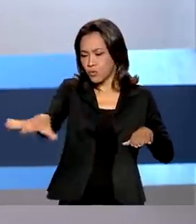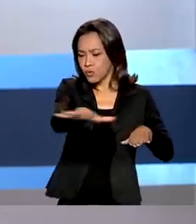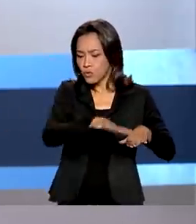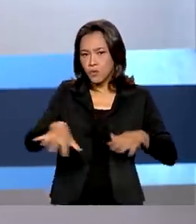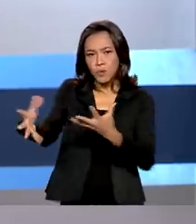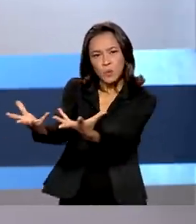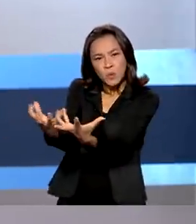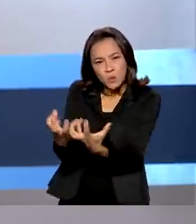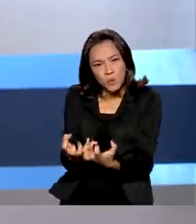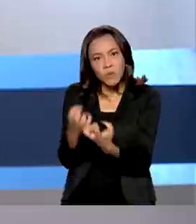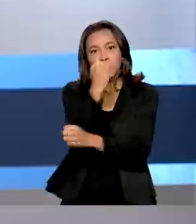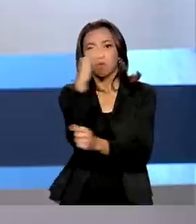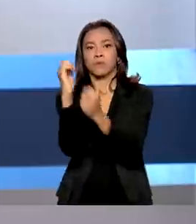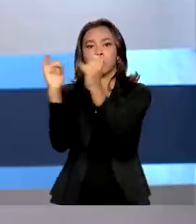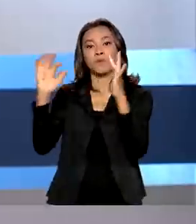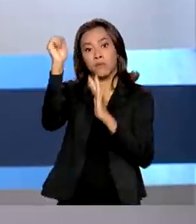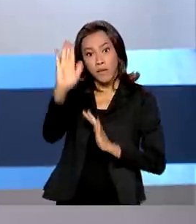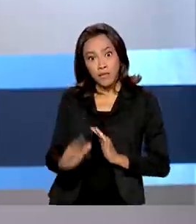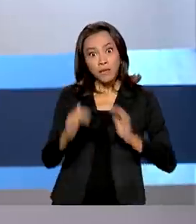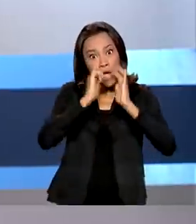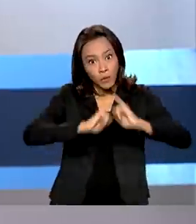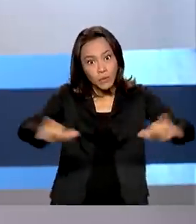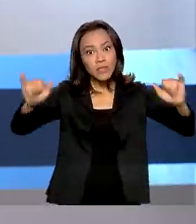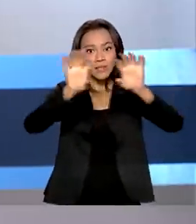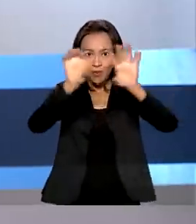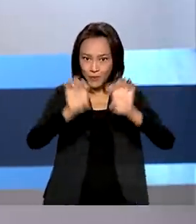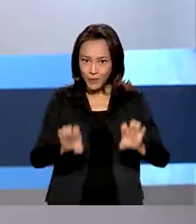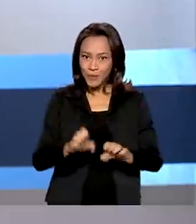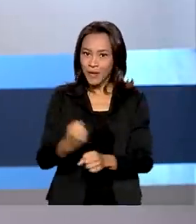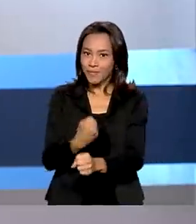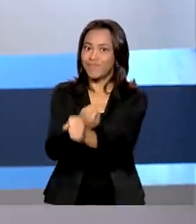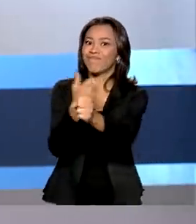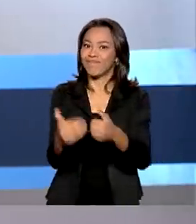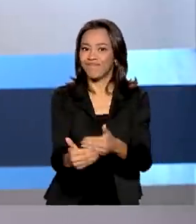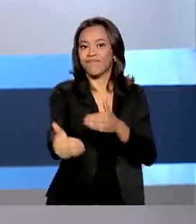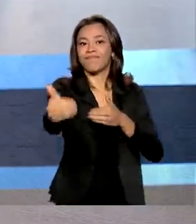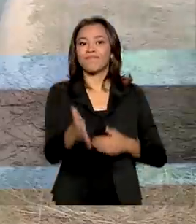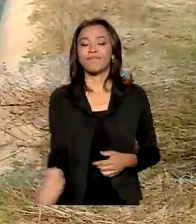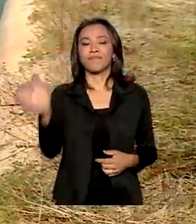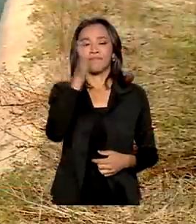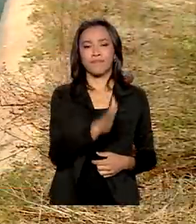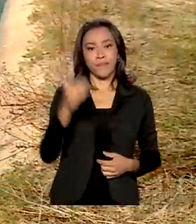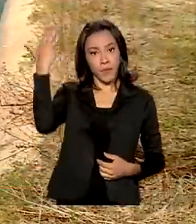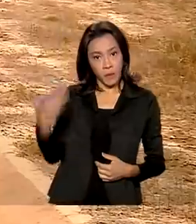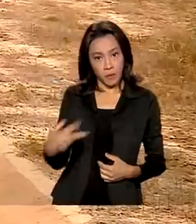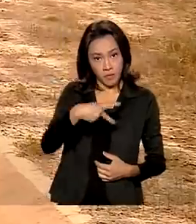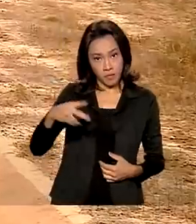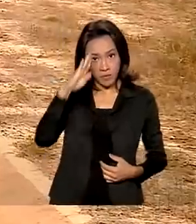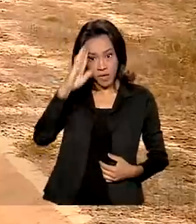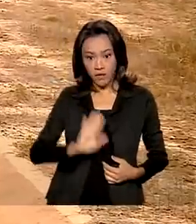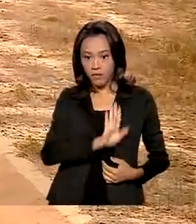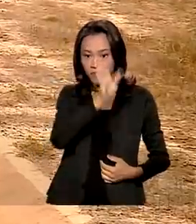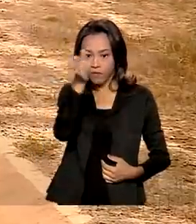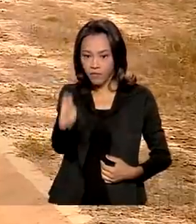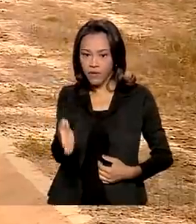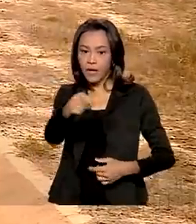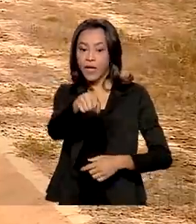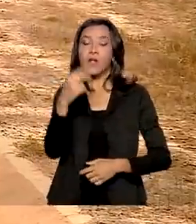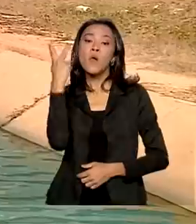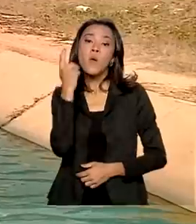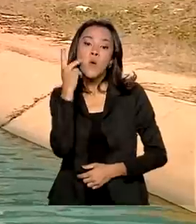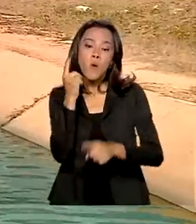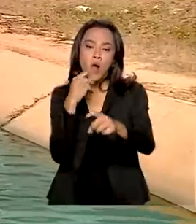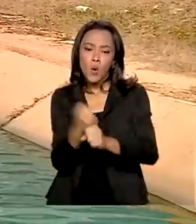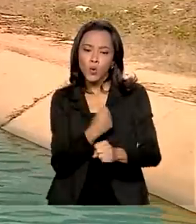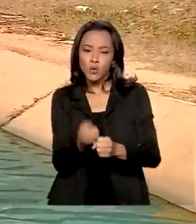semiárido brasileiro e anunciando obras de infraestrutura o presidente Jair bolsonaro vai hoje ao Ceará anunciar a construção